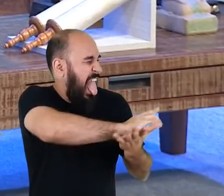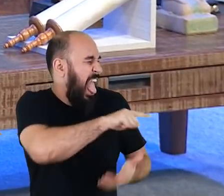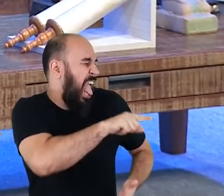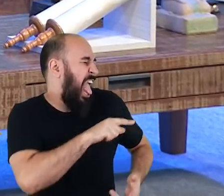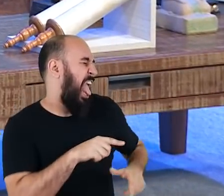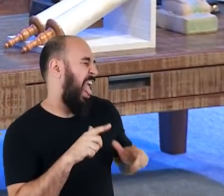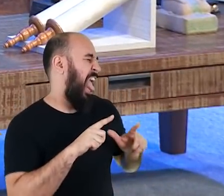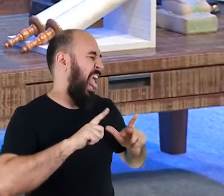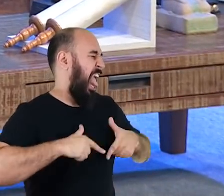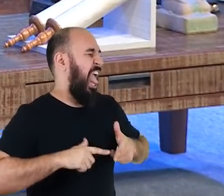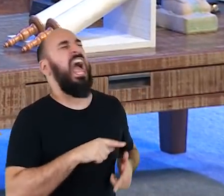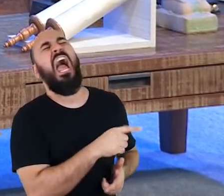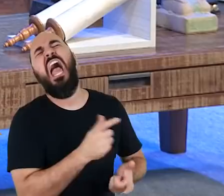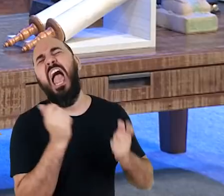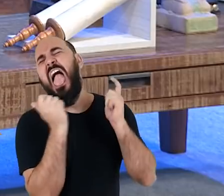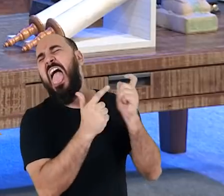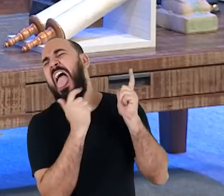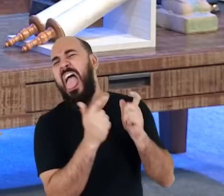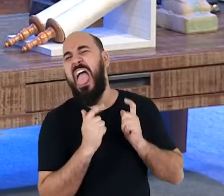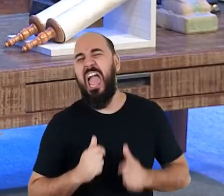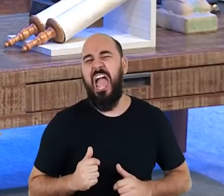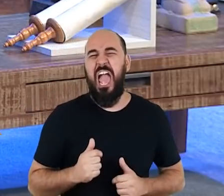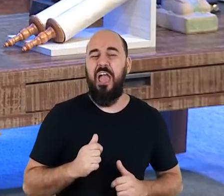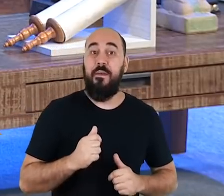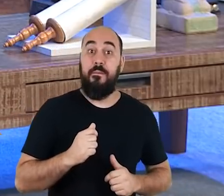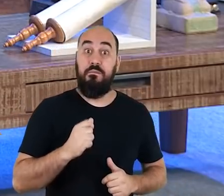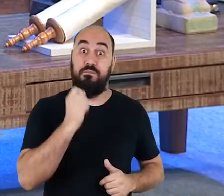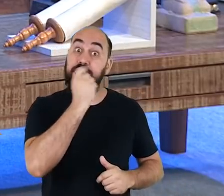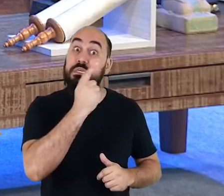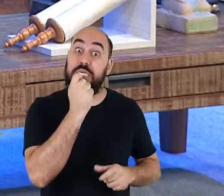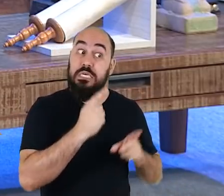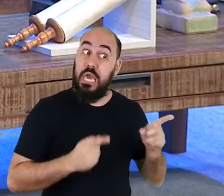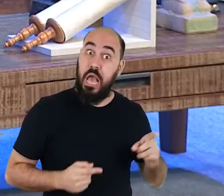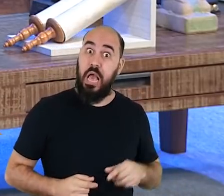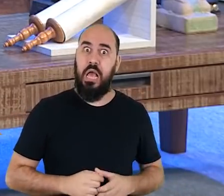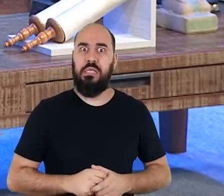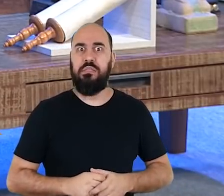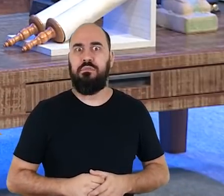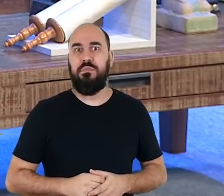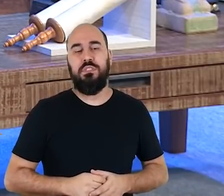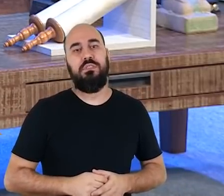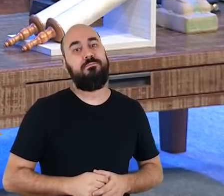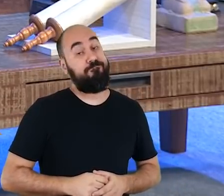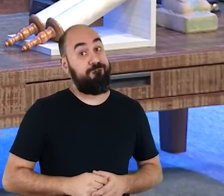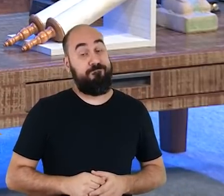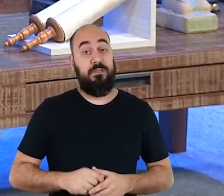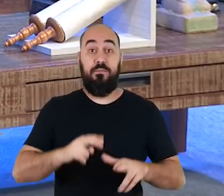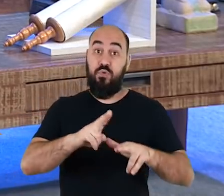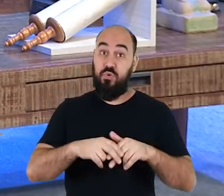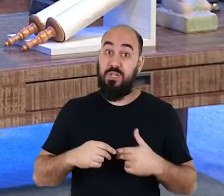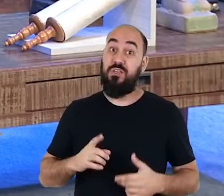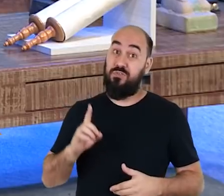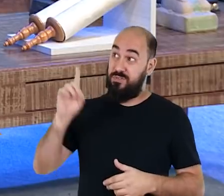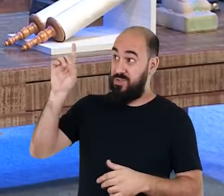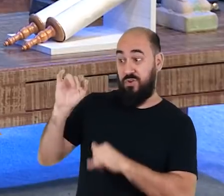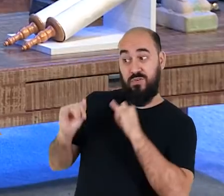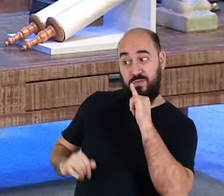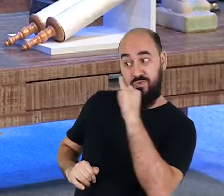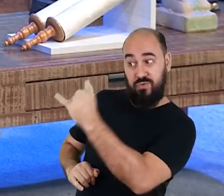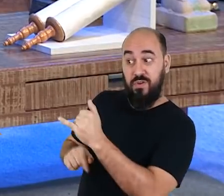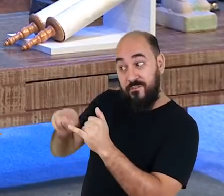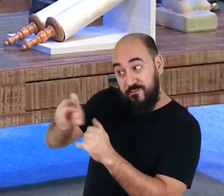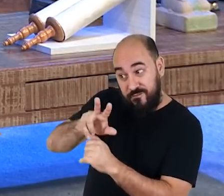de Jerusalém, de acordo com o profeta Ezequiel, aquela cidade seria, veja a profecia,